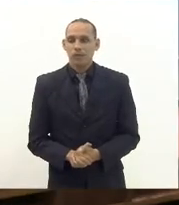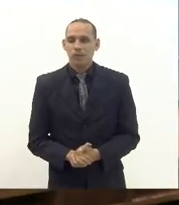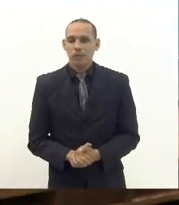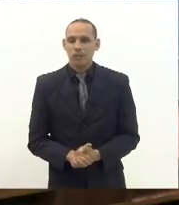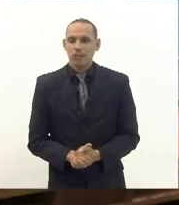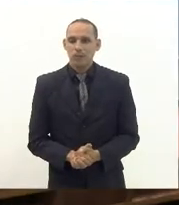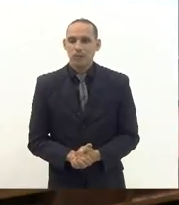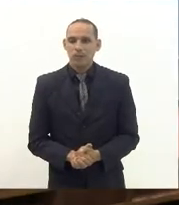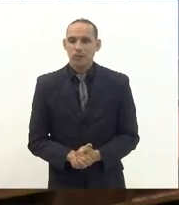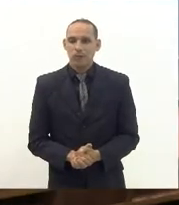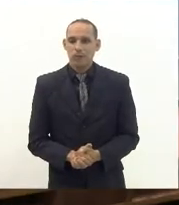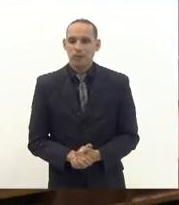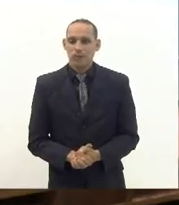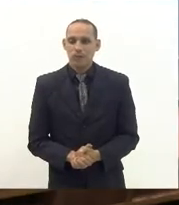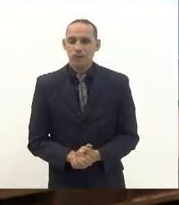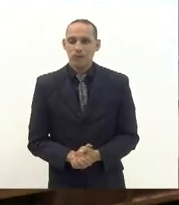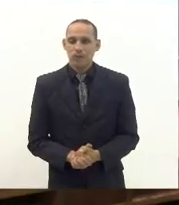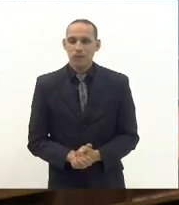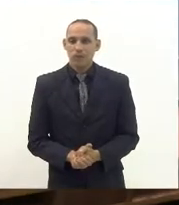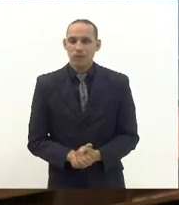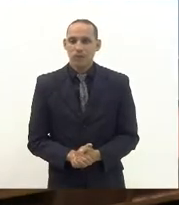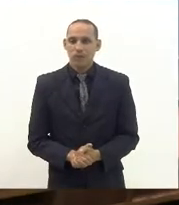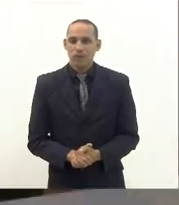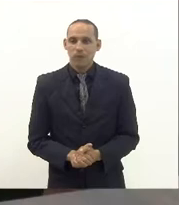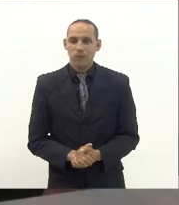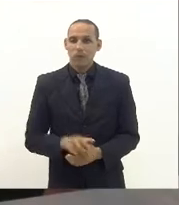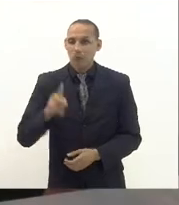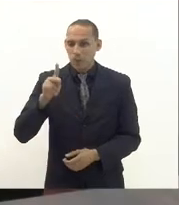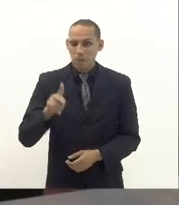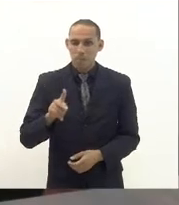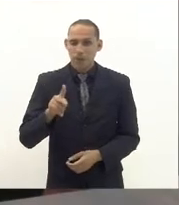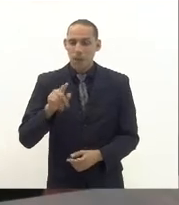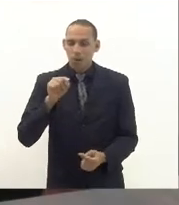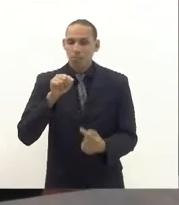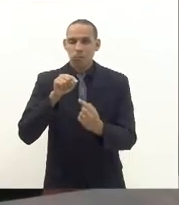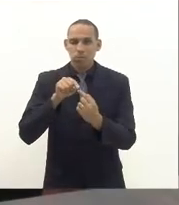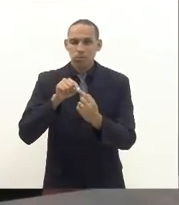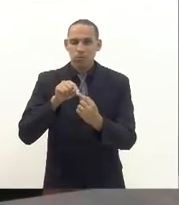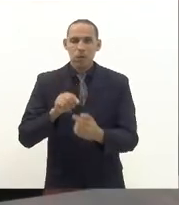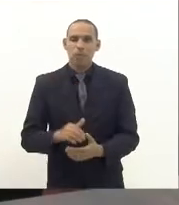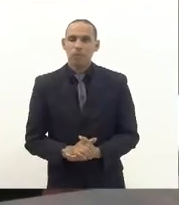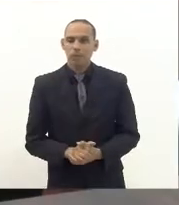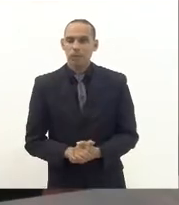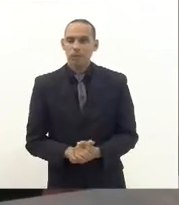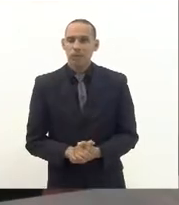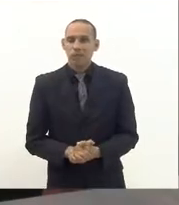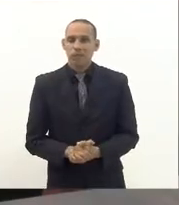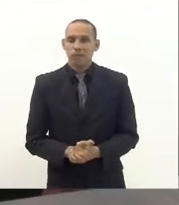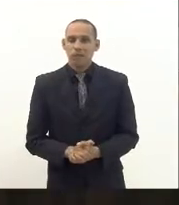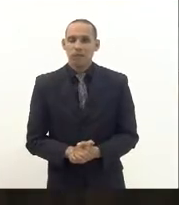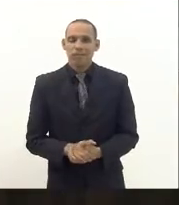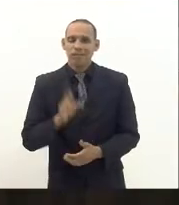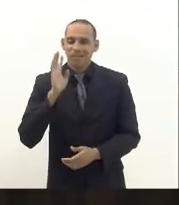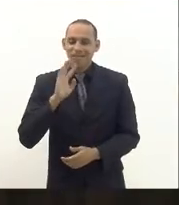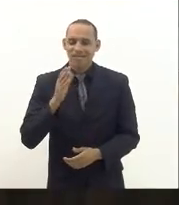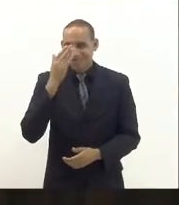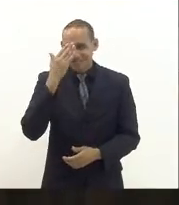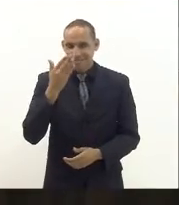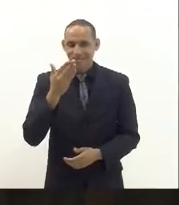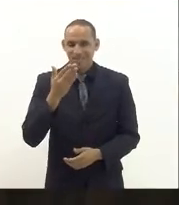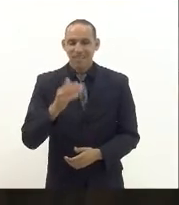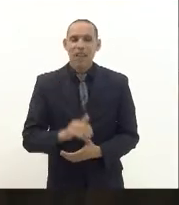E aí o presidente a parecer favorável O Bacana obrigado